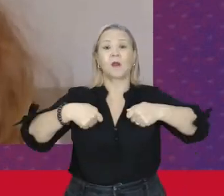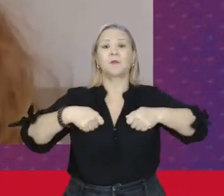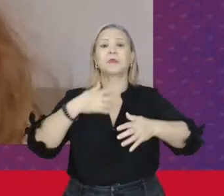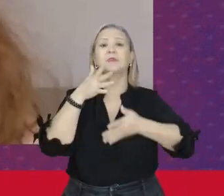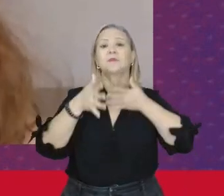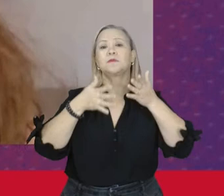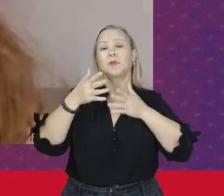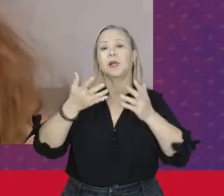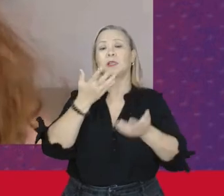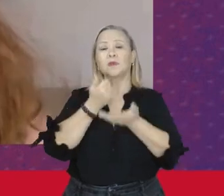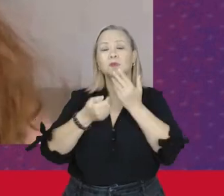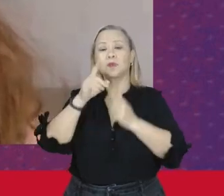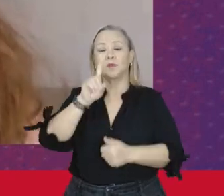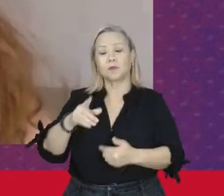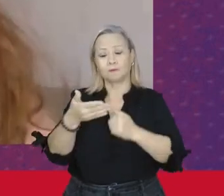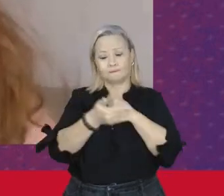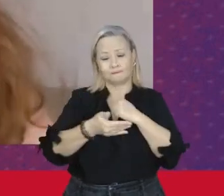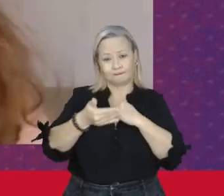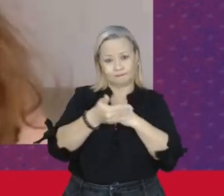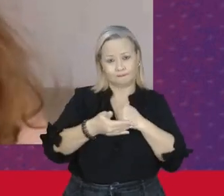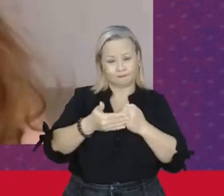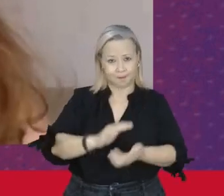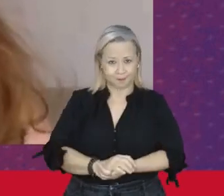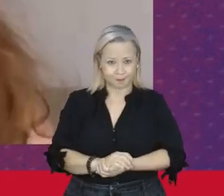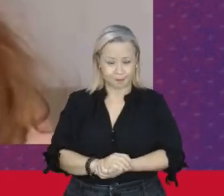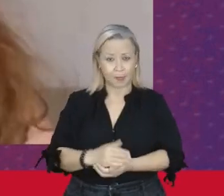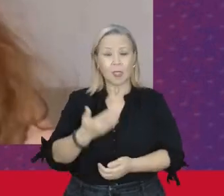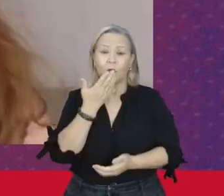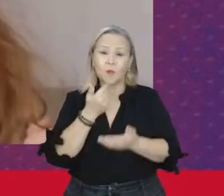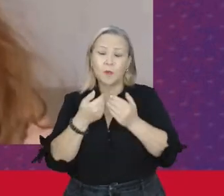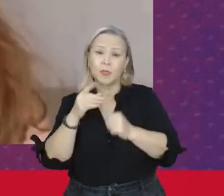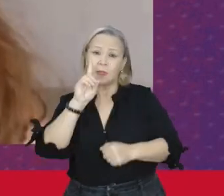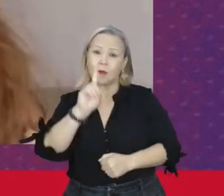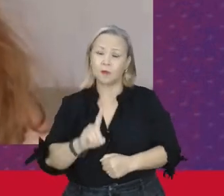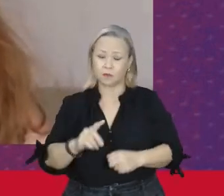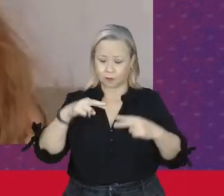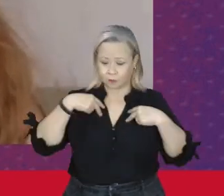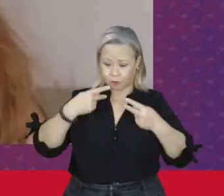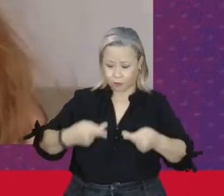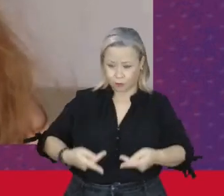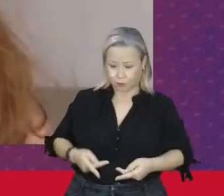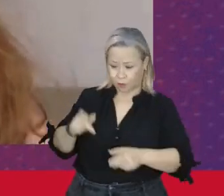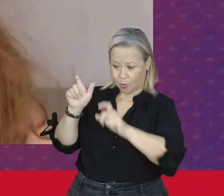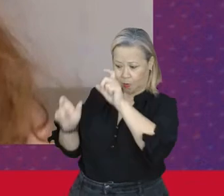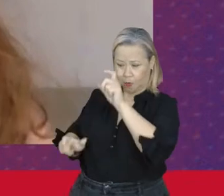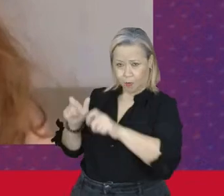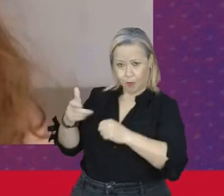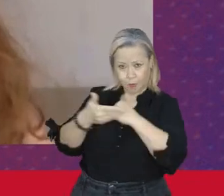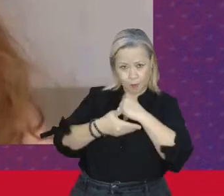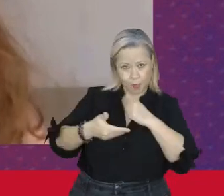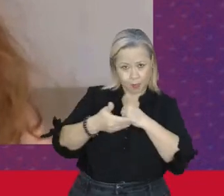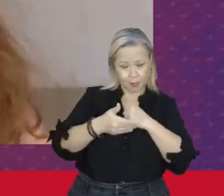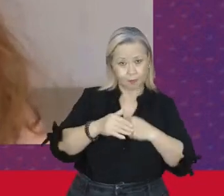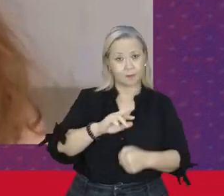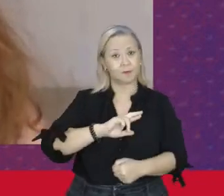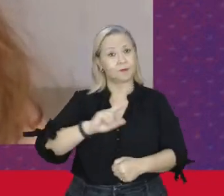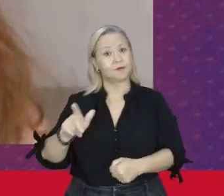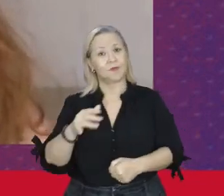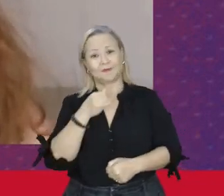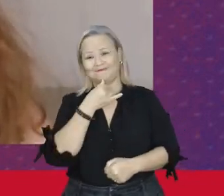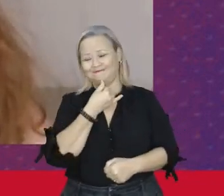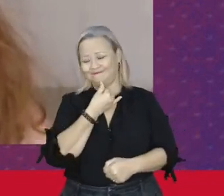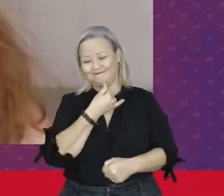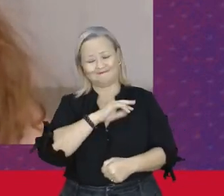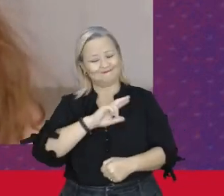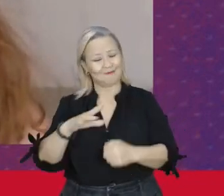da comida como um direito básico? A comida é um direito humano básico, mas, infelizmente, ele não é garantido para todas as